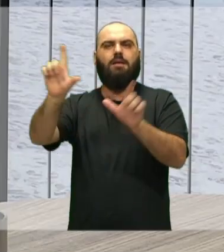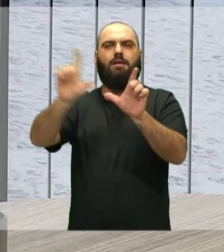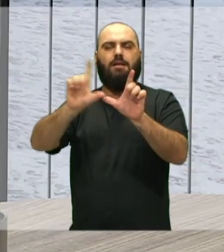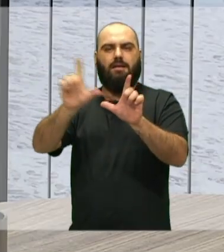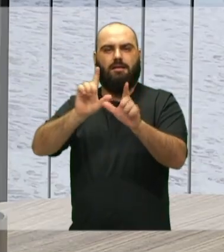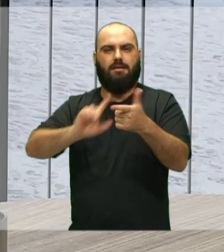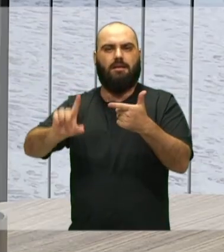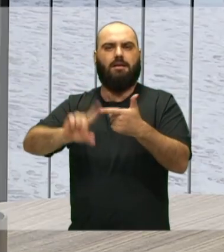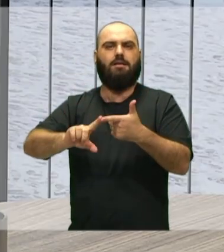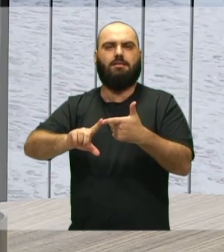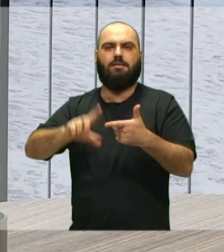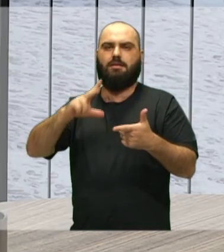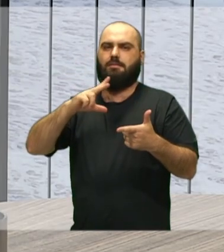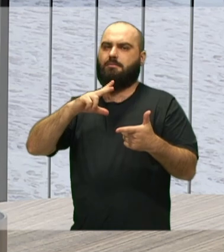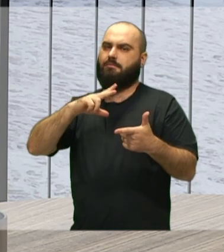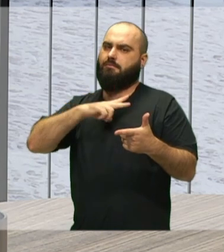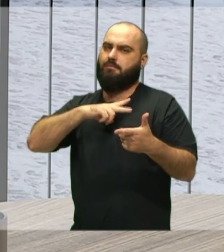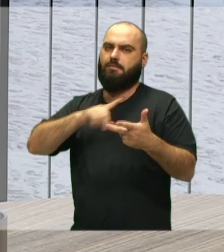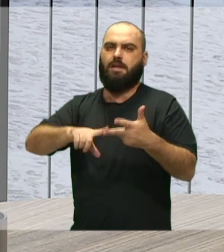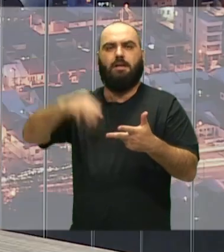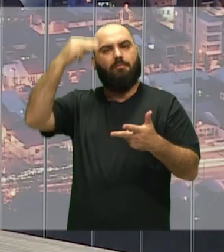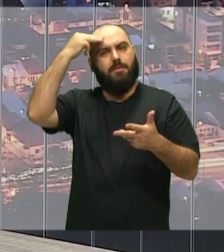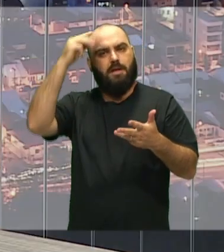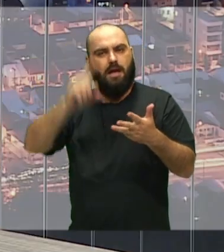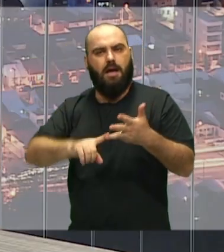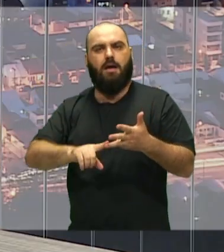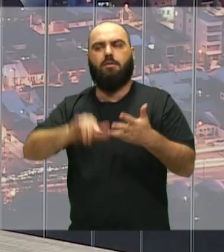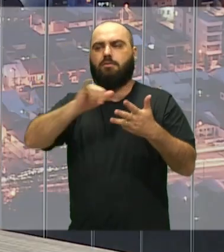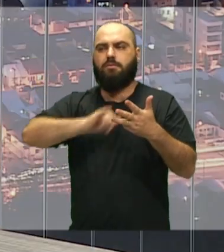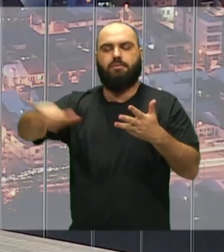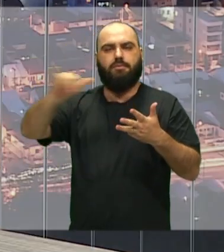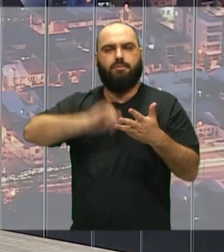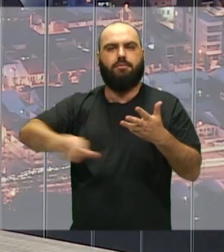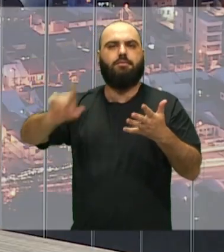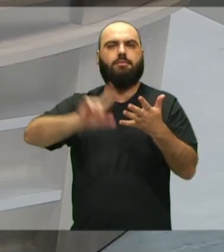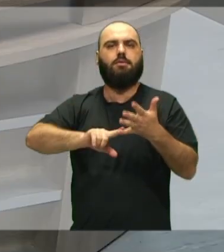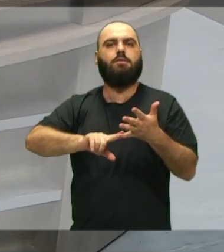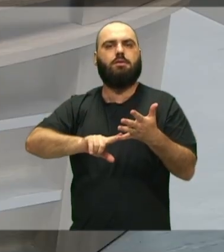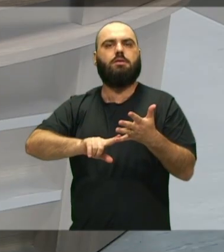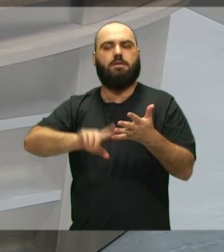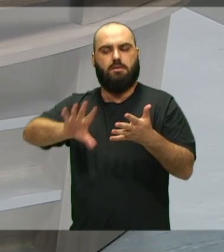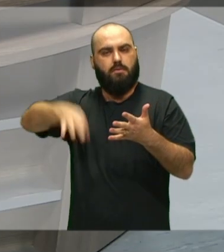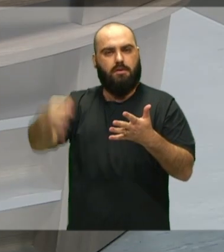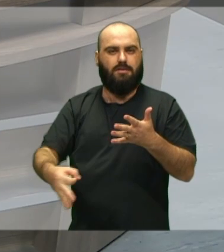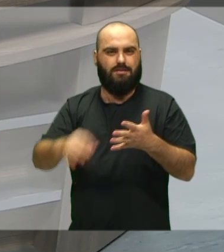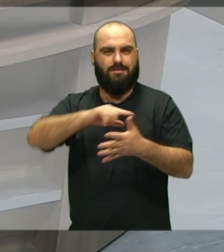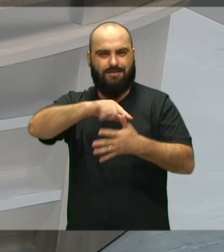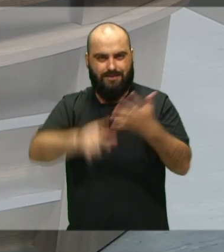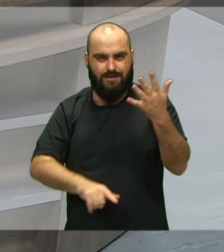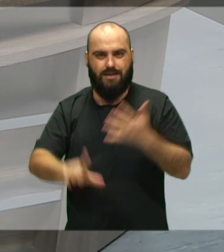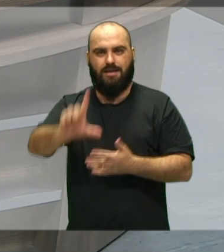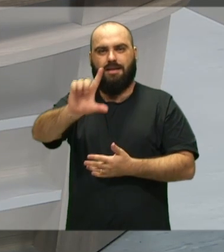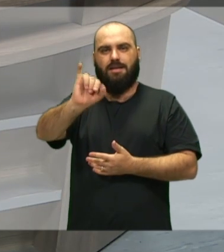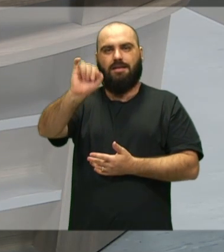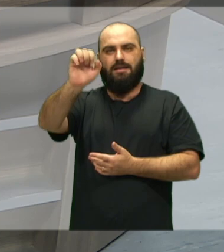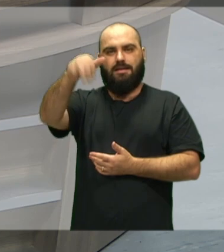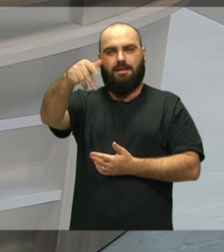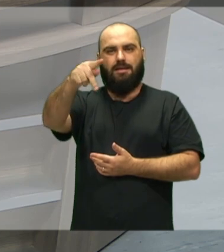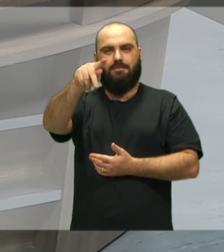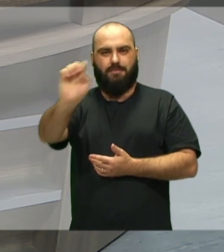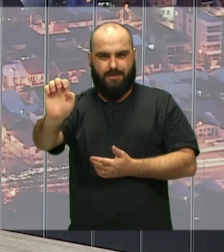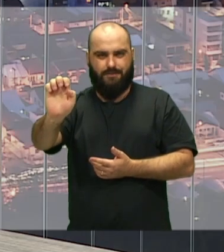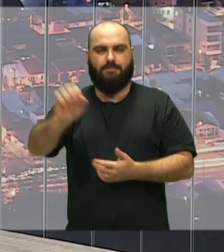legalidade, impessoalidade, moralidade, publicidade e eficiência. E muito bem. Né? E